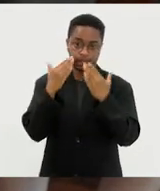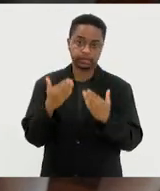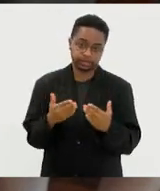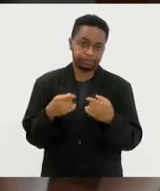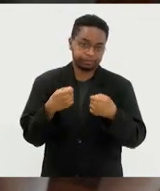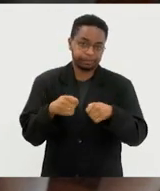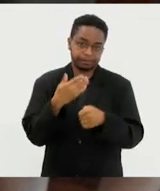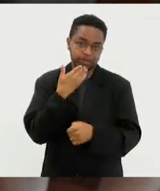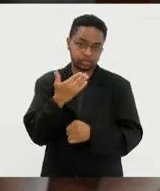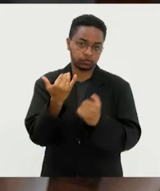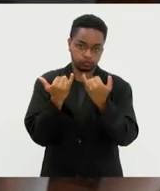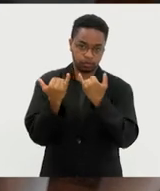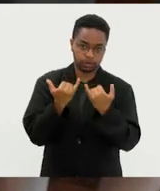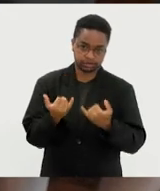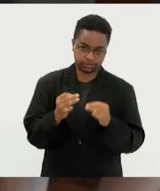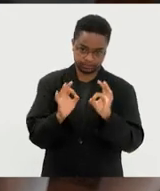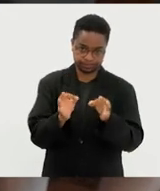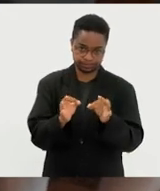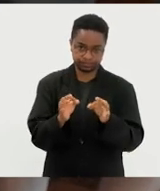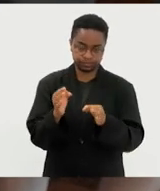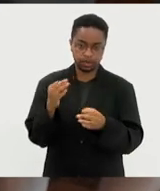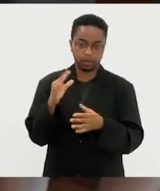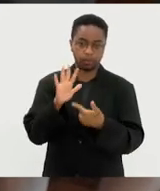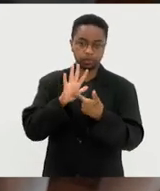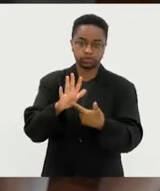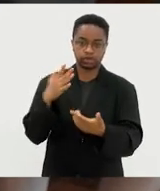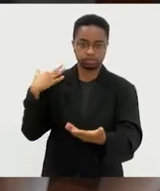dados históricos.